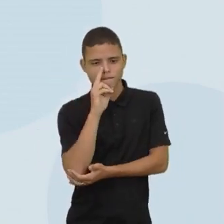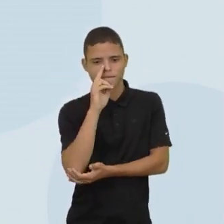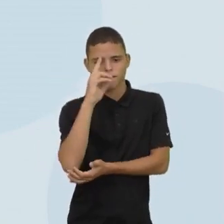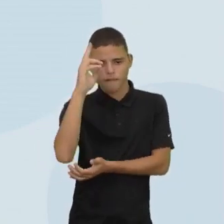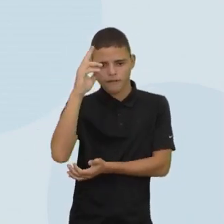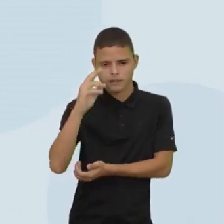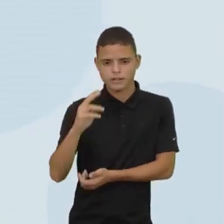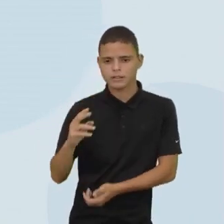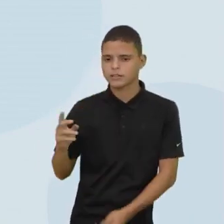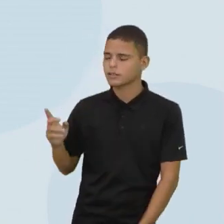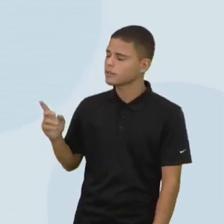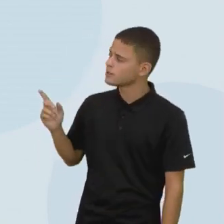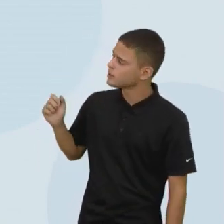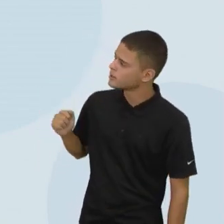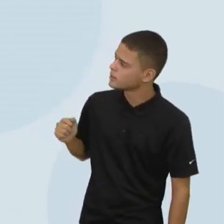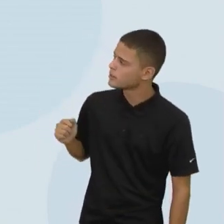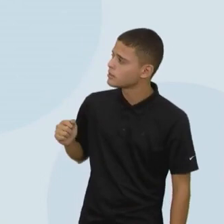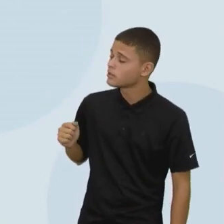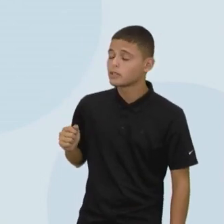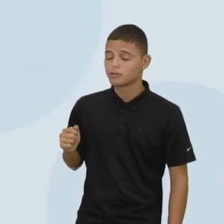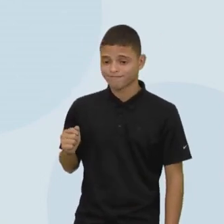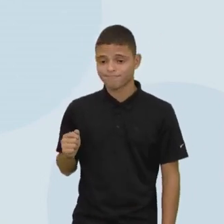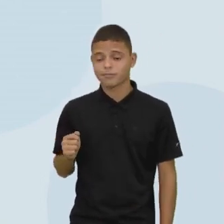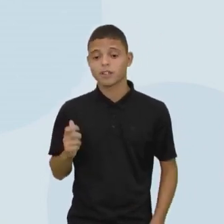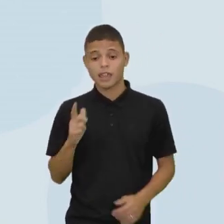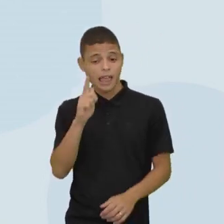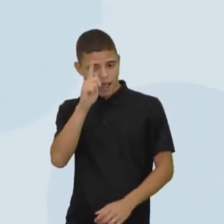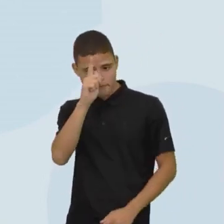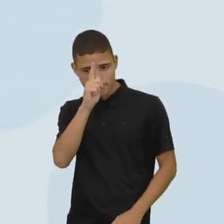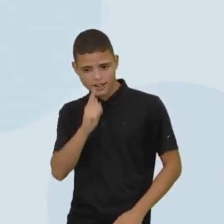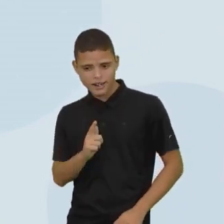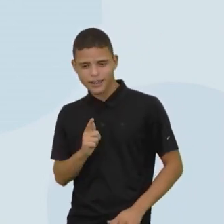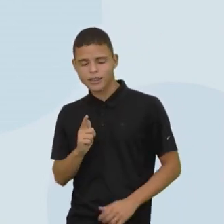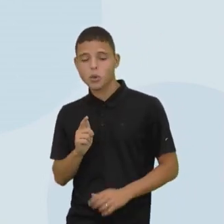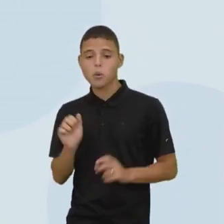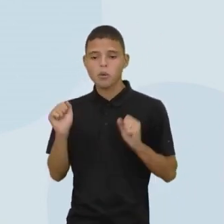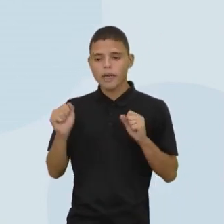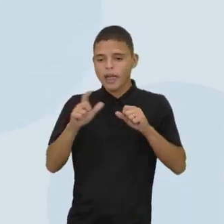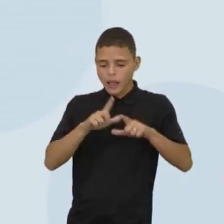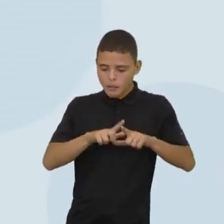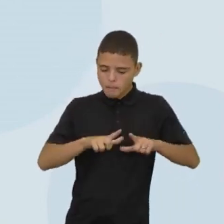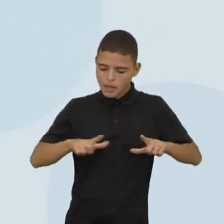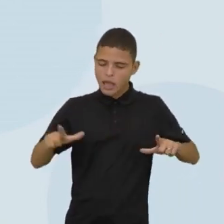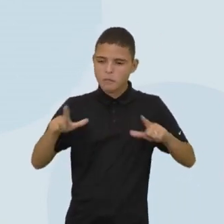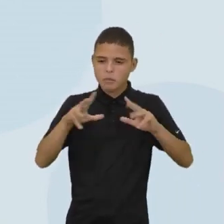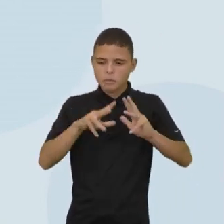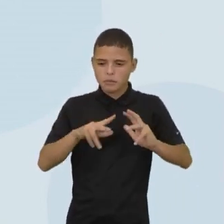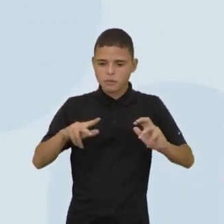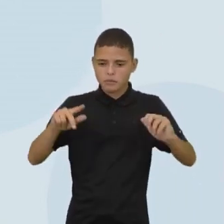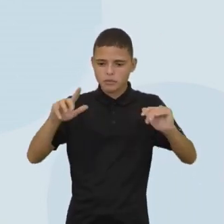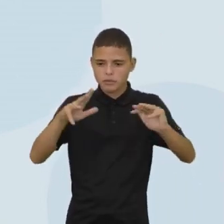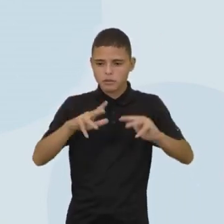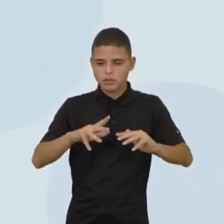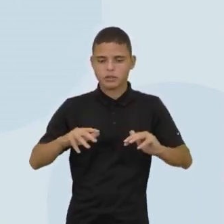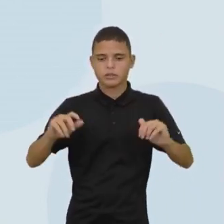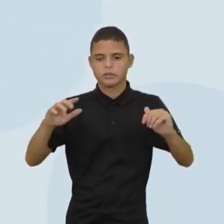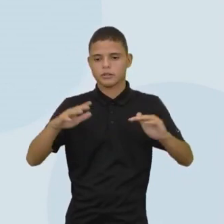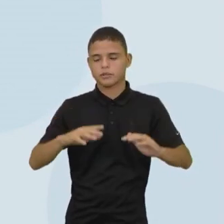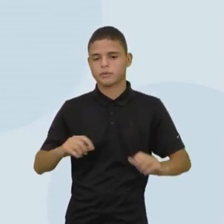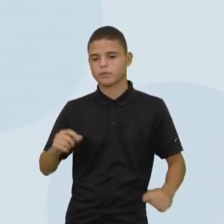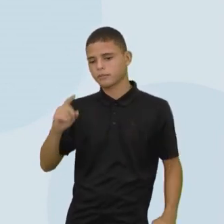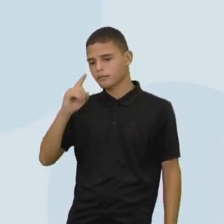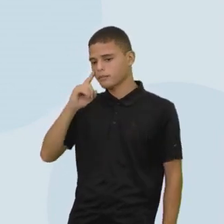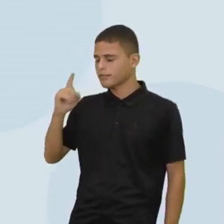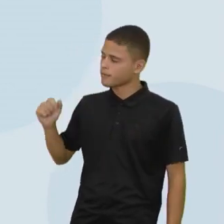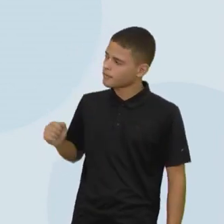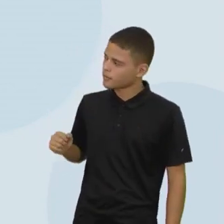foram antropizados, ou alguns desertos, né? Que é o caso aí da região da Península Arábica, né? O deserto de Gobi. Então é